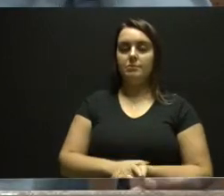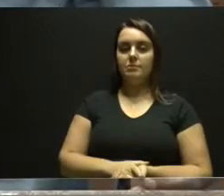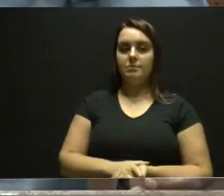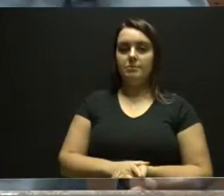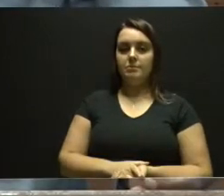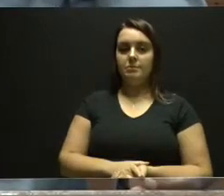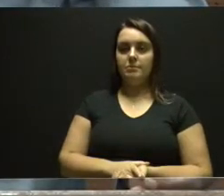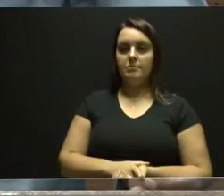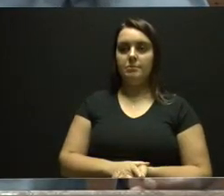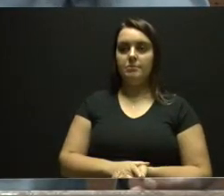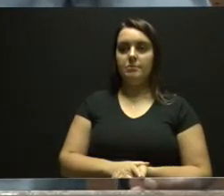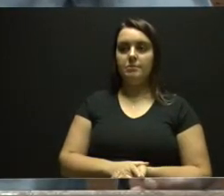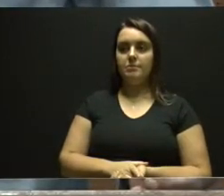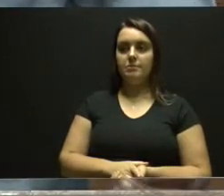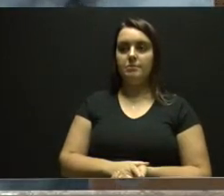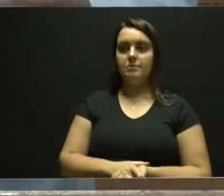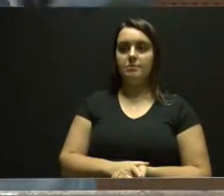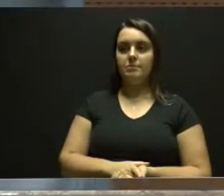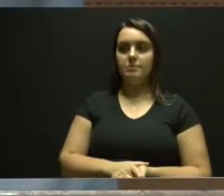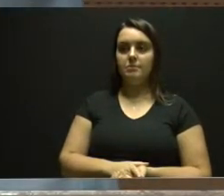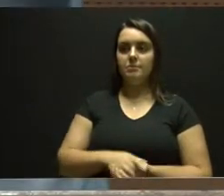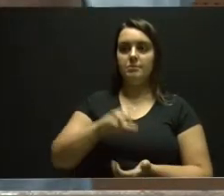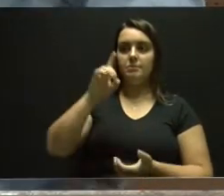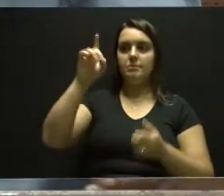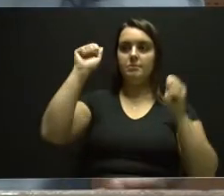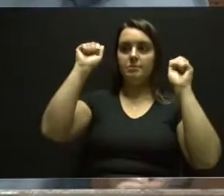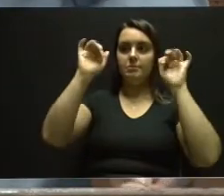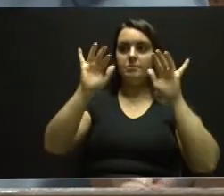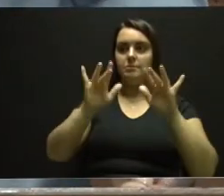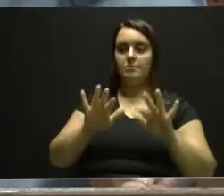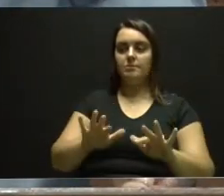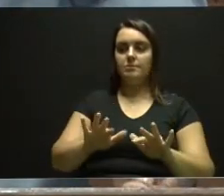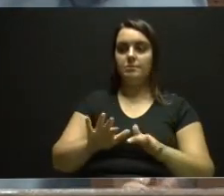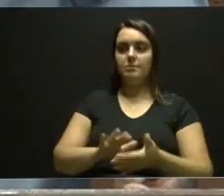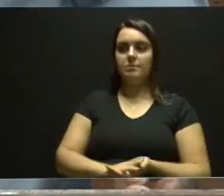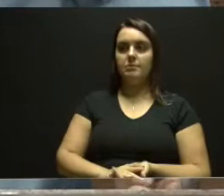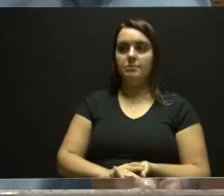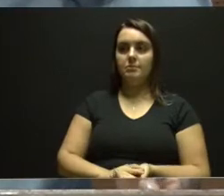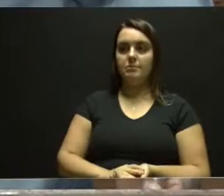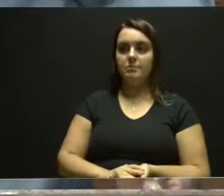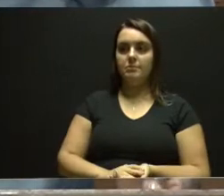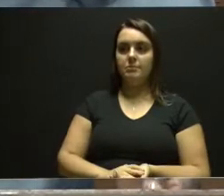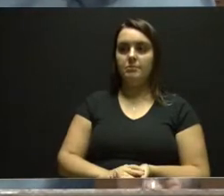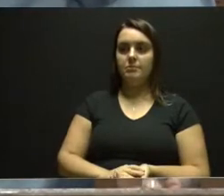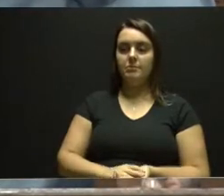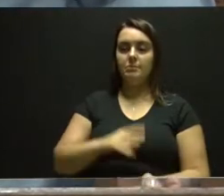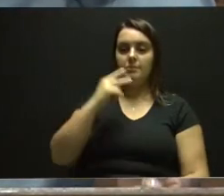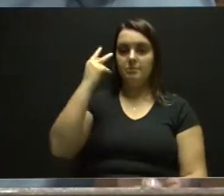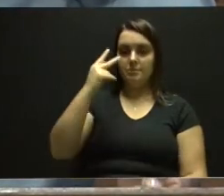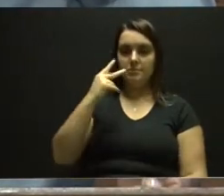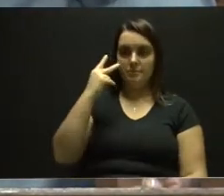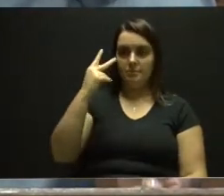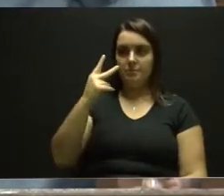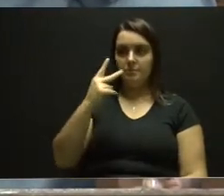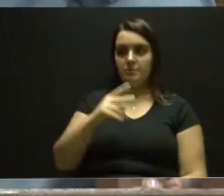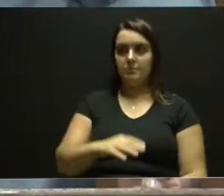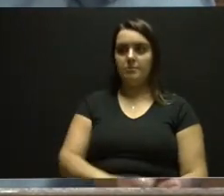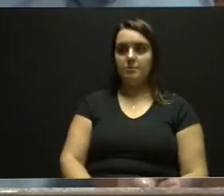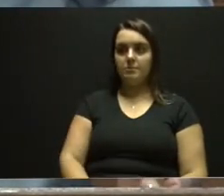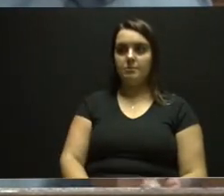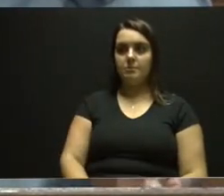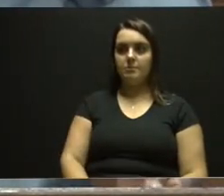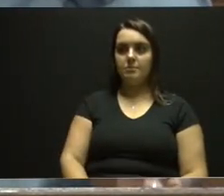momento deus te abençoe meu irmão em cristo vereador e pastor wilson